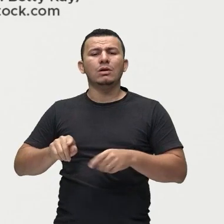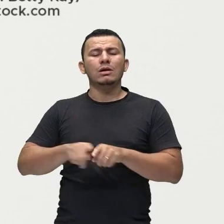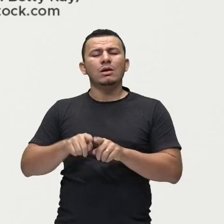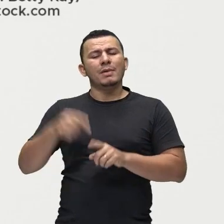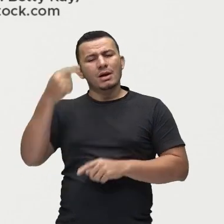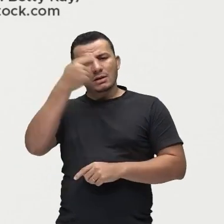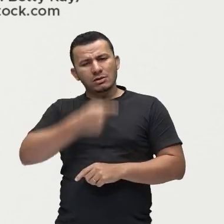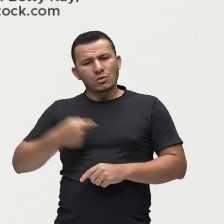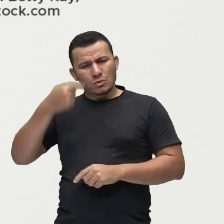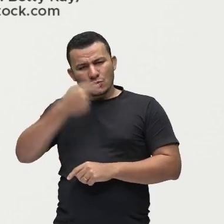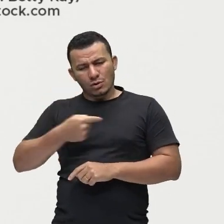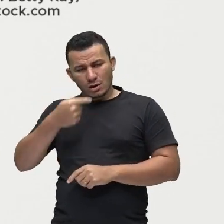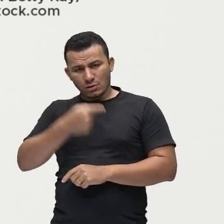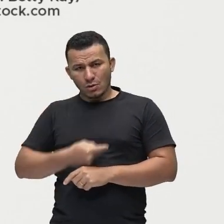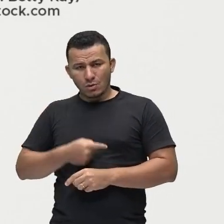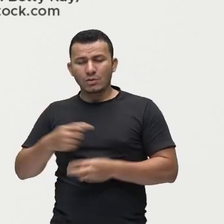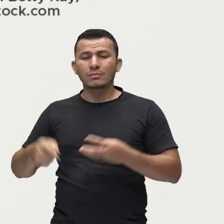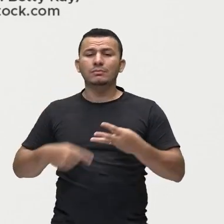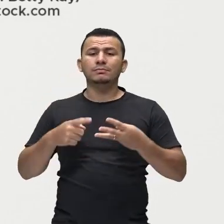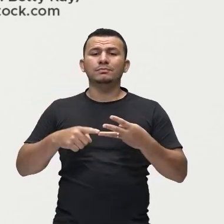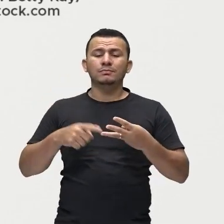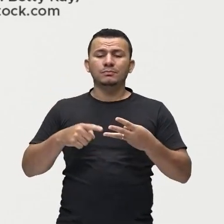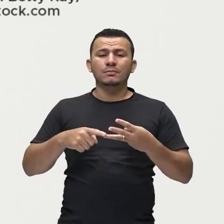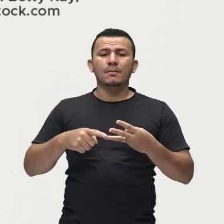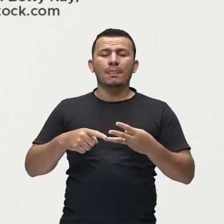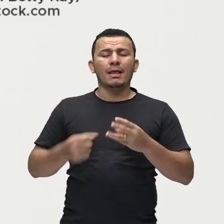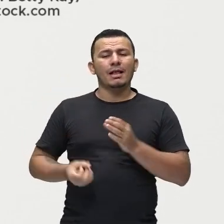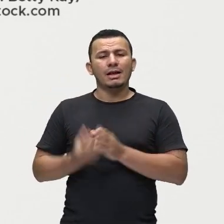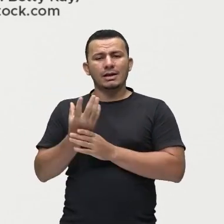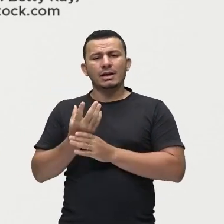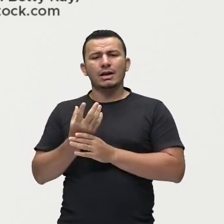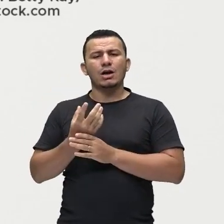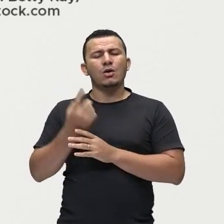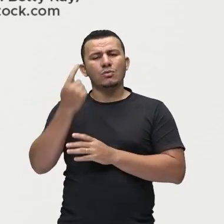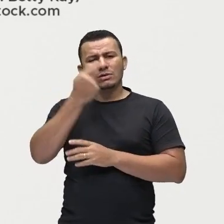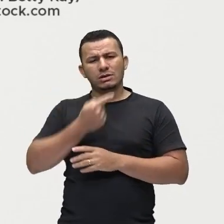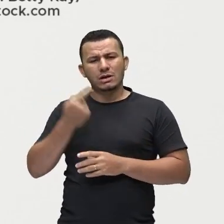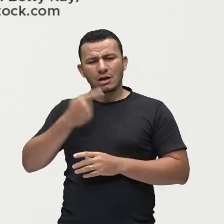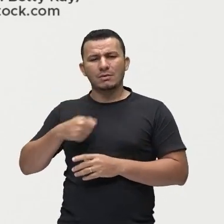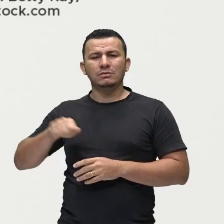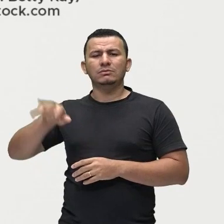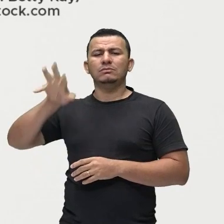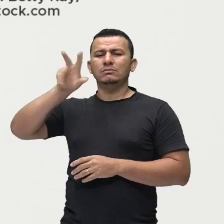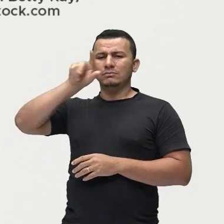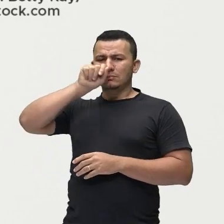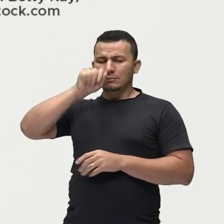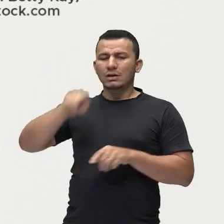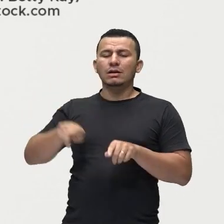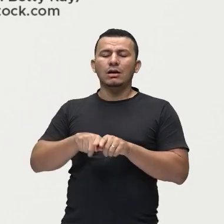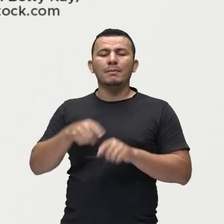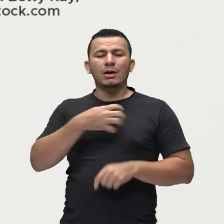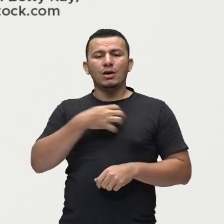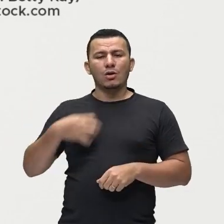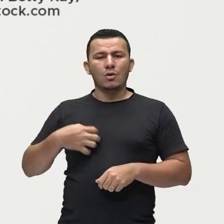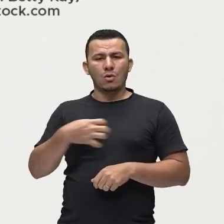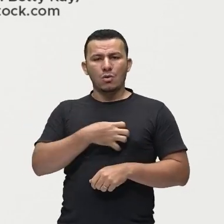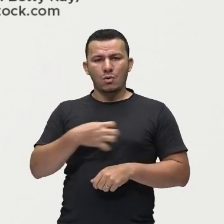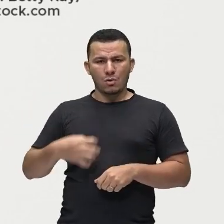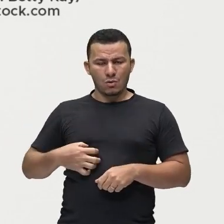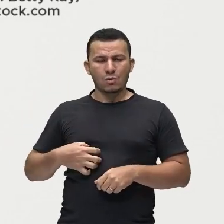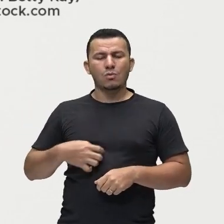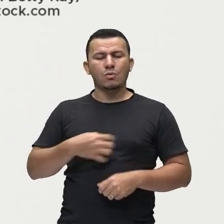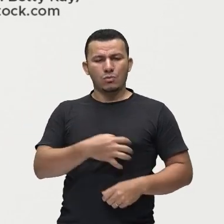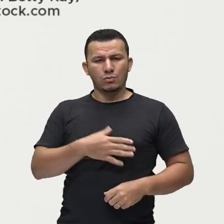circulatório e reprodutor. E a endoderma forma o sistema respiratório e órgãos do sistema